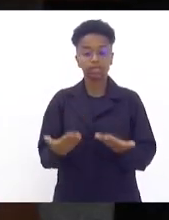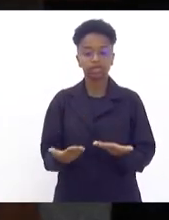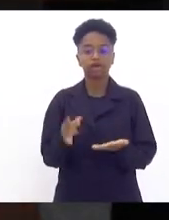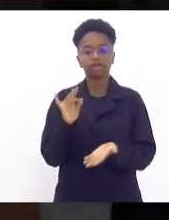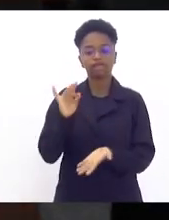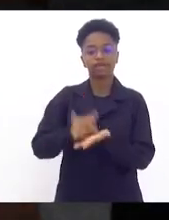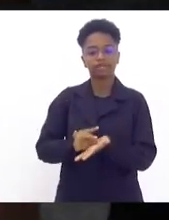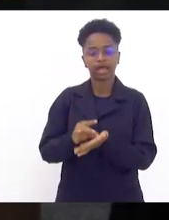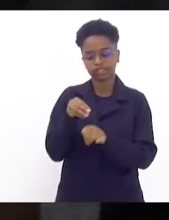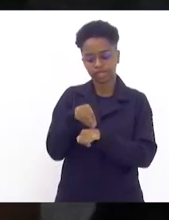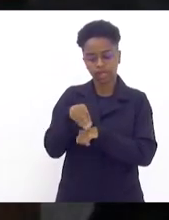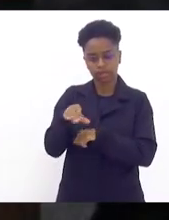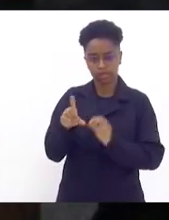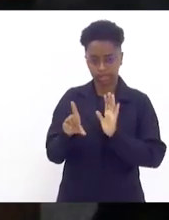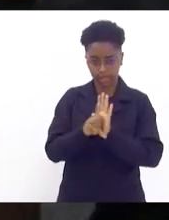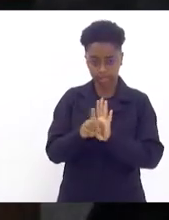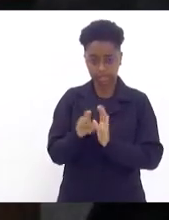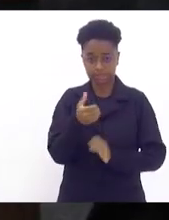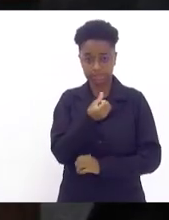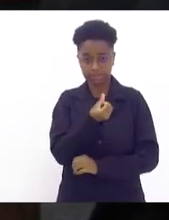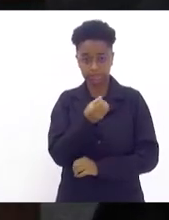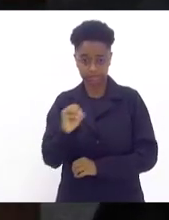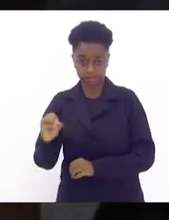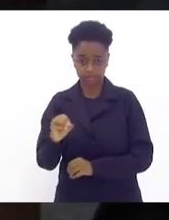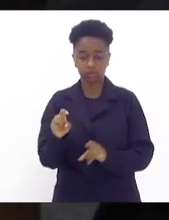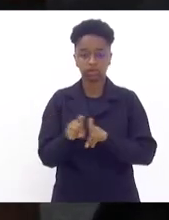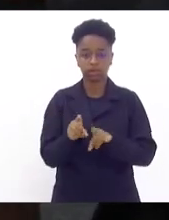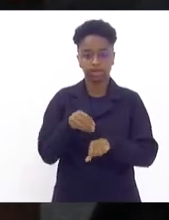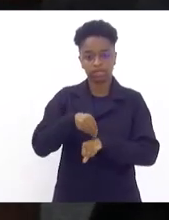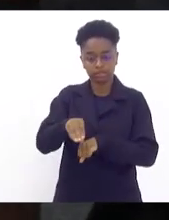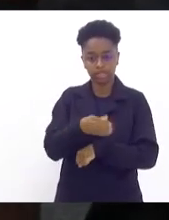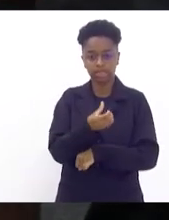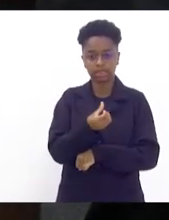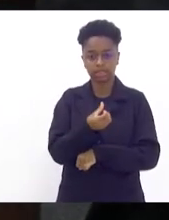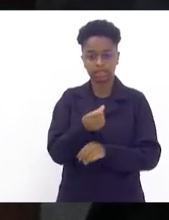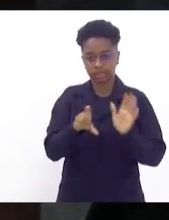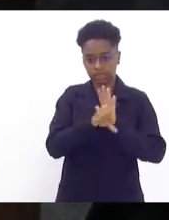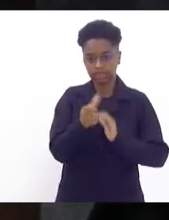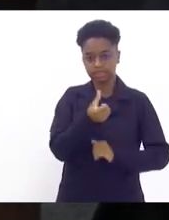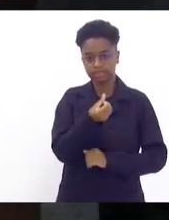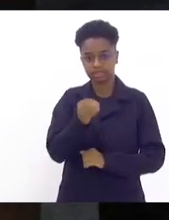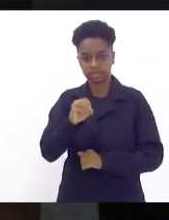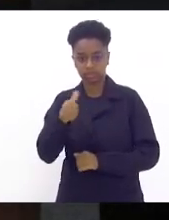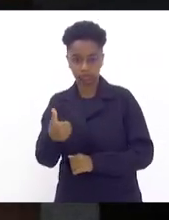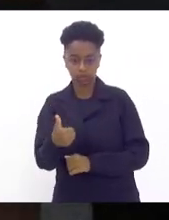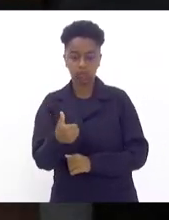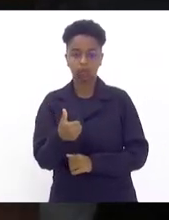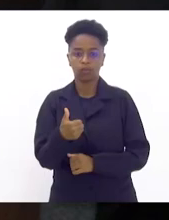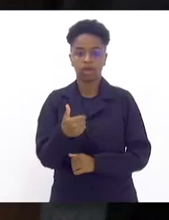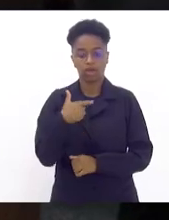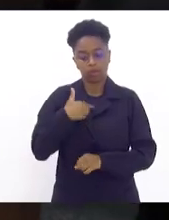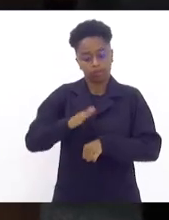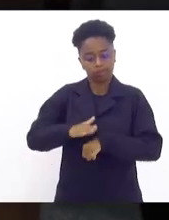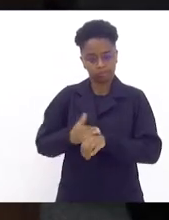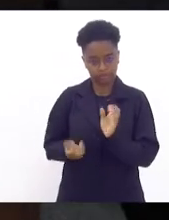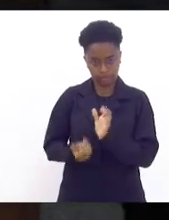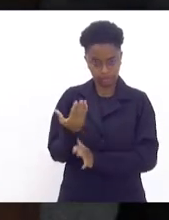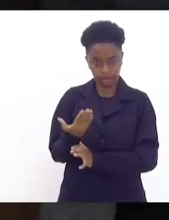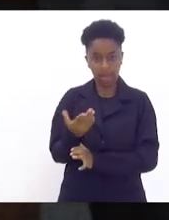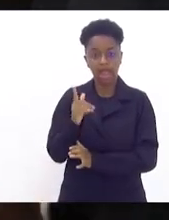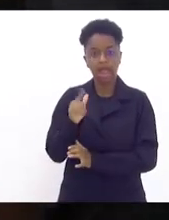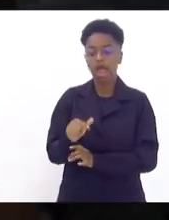a indicação legislativa 600 e a indicação legislativa 601, de minha autoria,